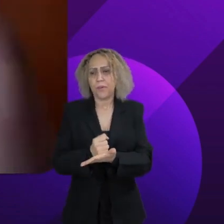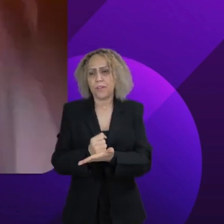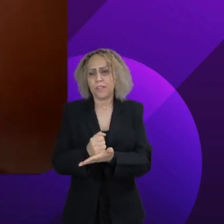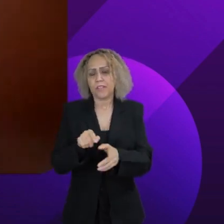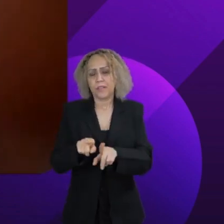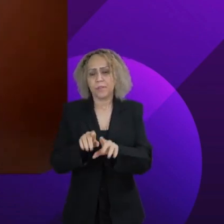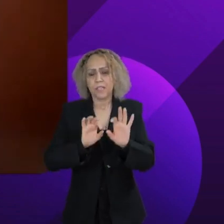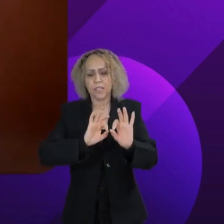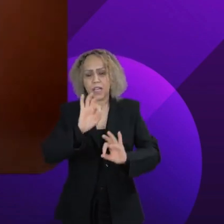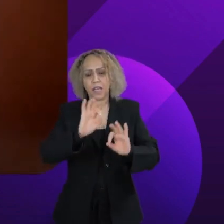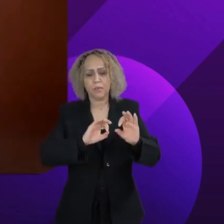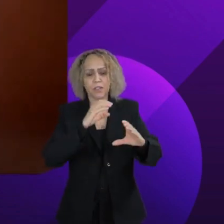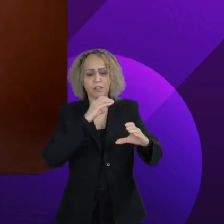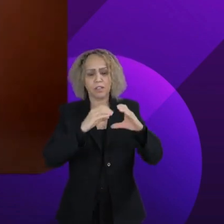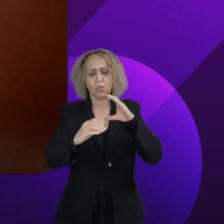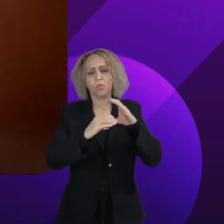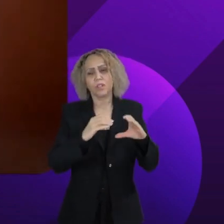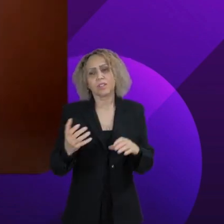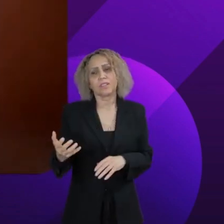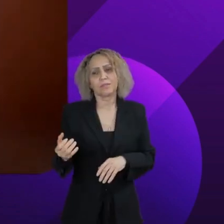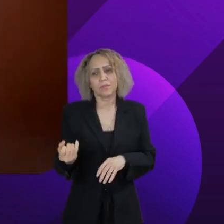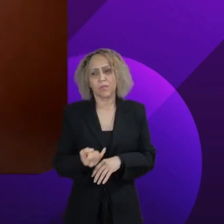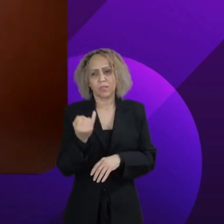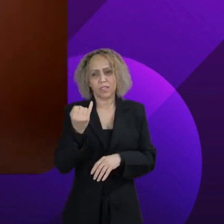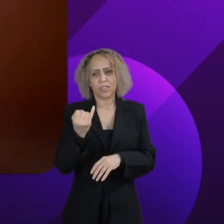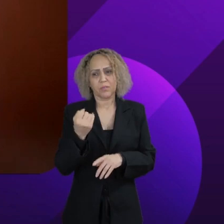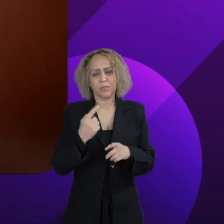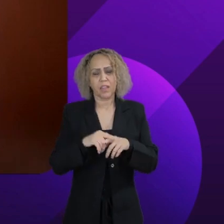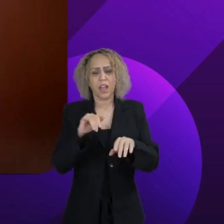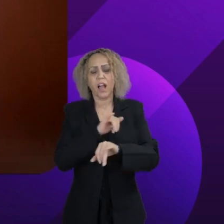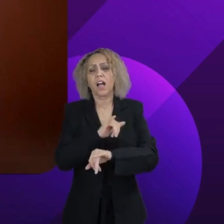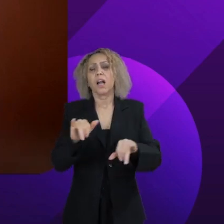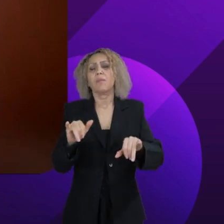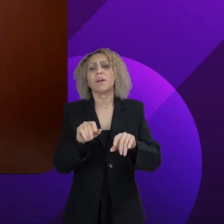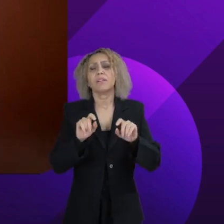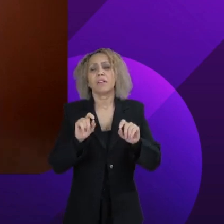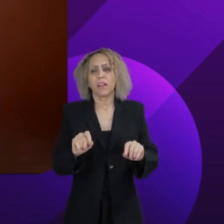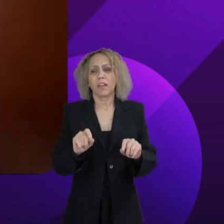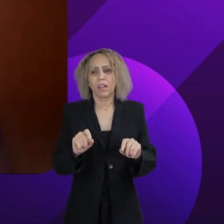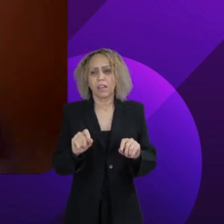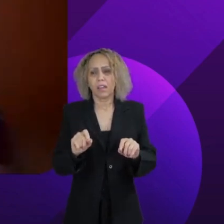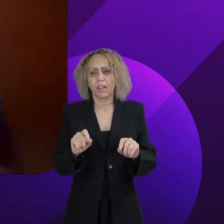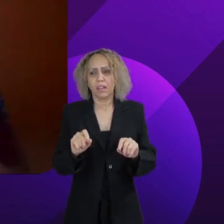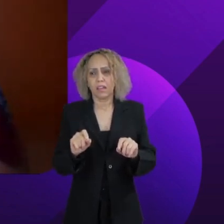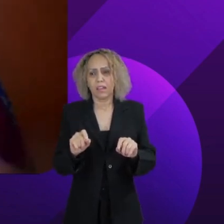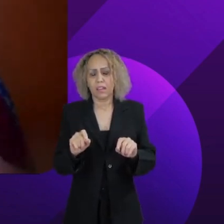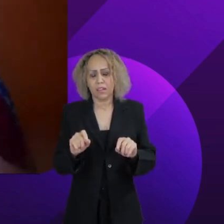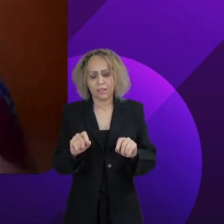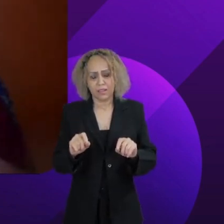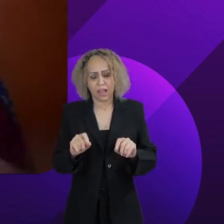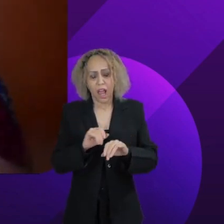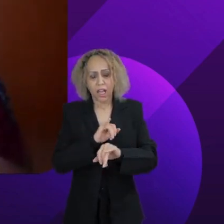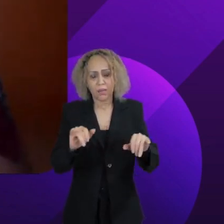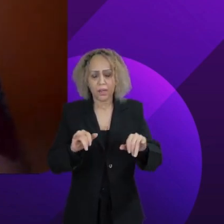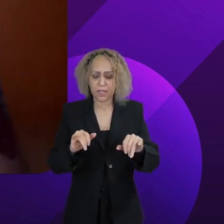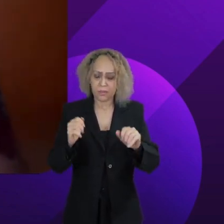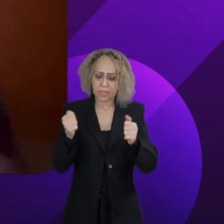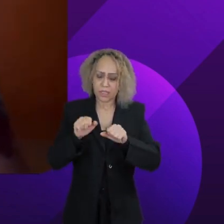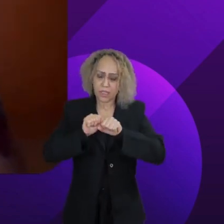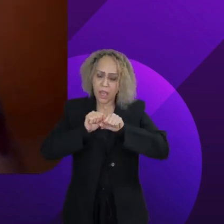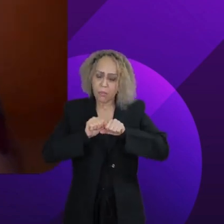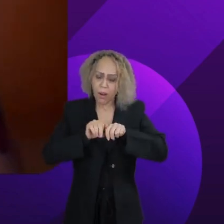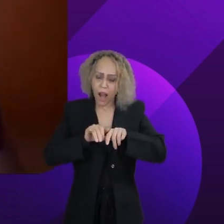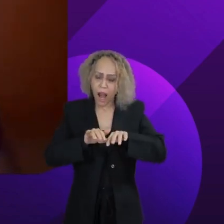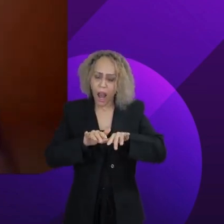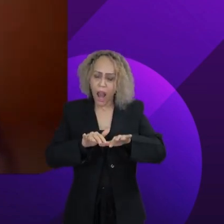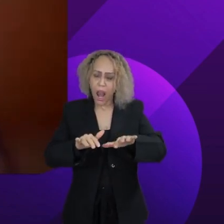elaboração da comunicação. Porque a campanha, gente, ela tem que ser como uma onda. E a crista dessa